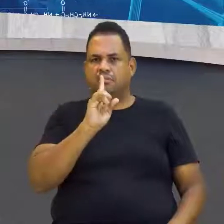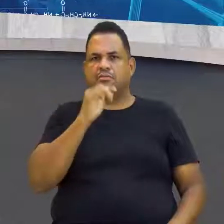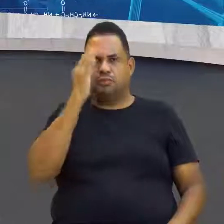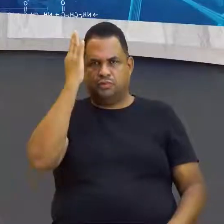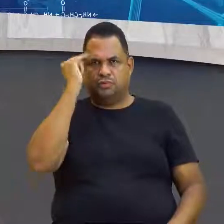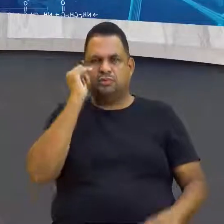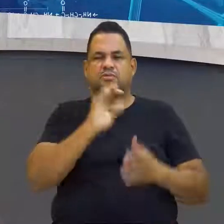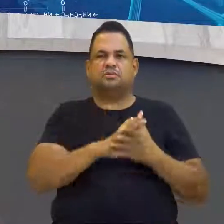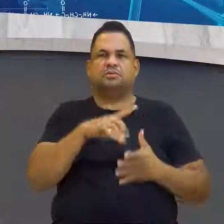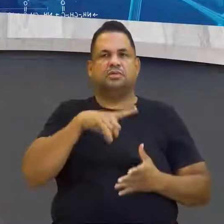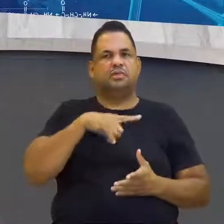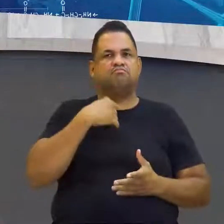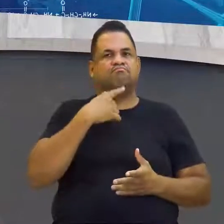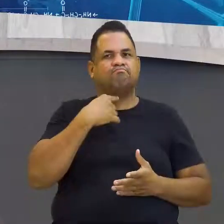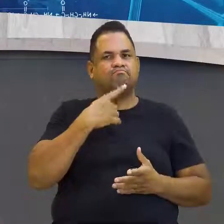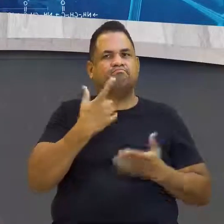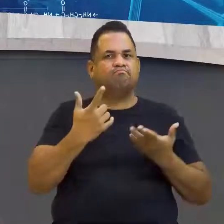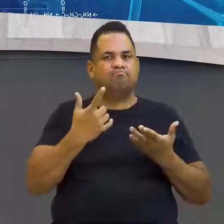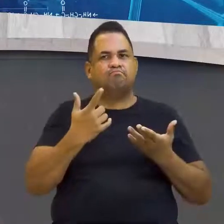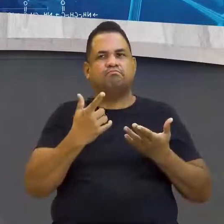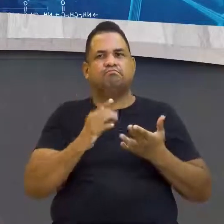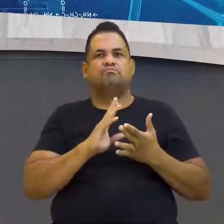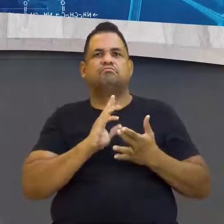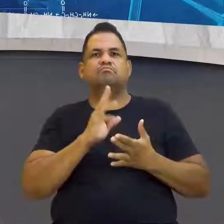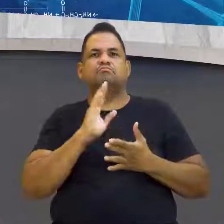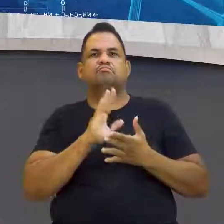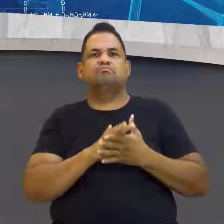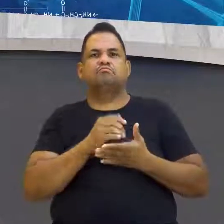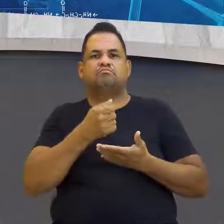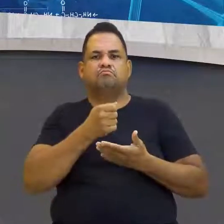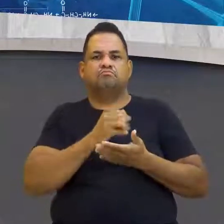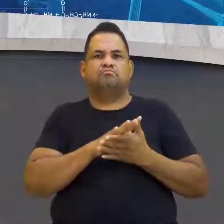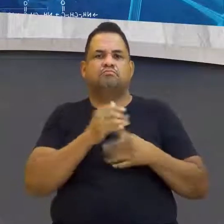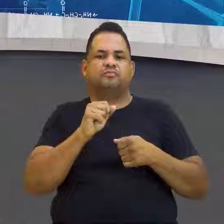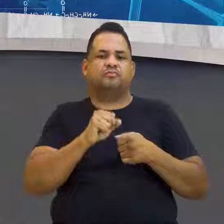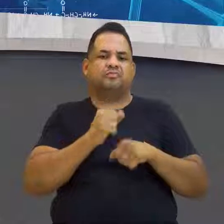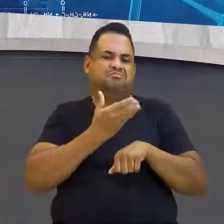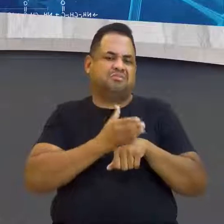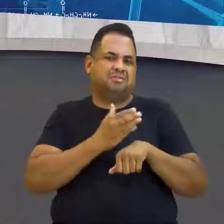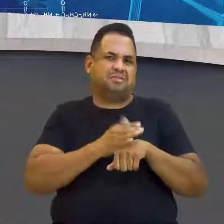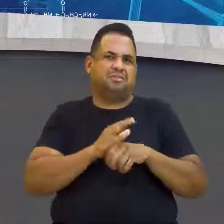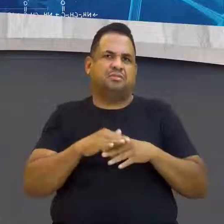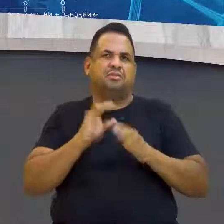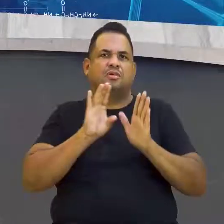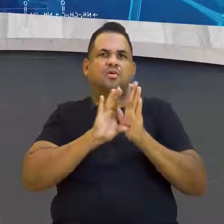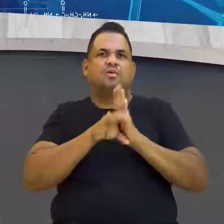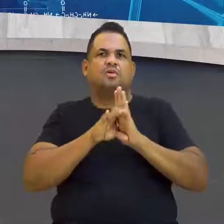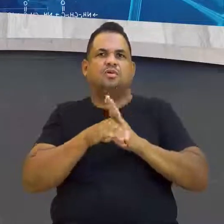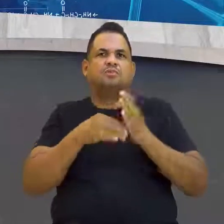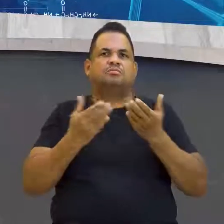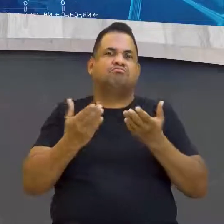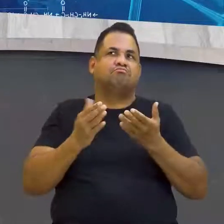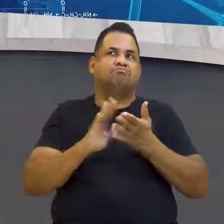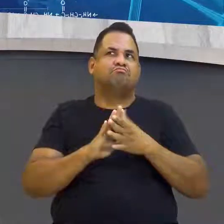com dúvida ou durante a execução da atividade a gente vê que o conceito que a gente aprendeu não foi o